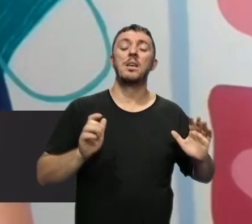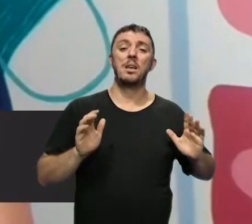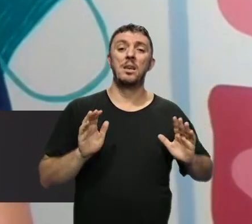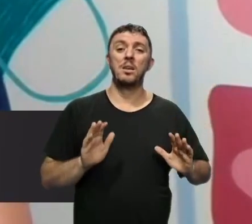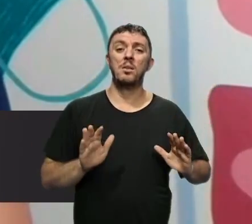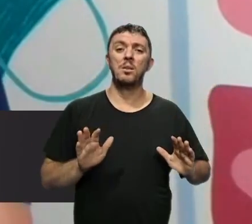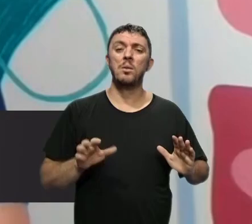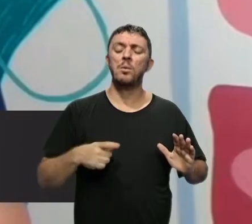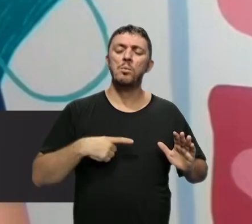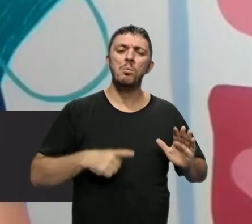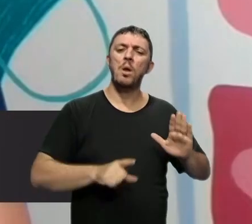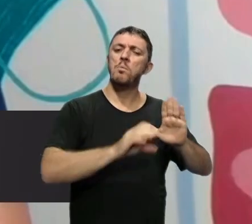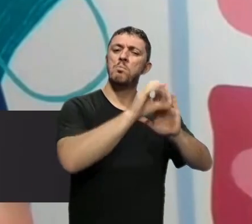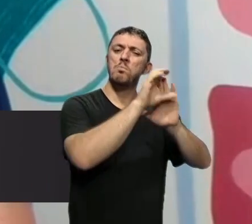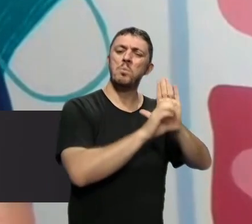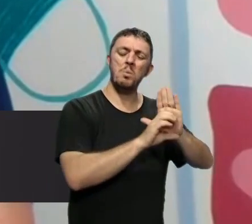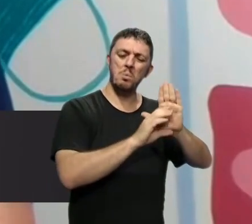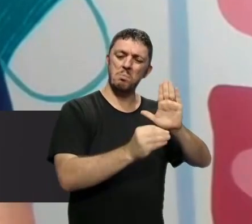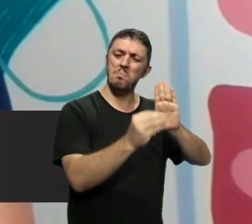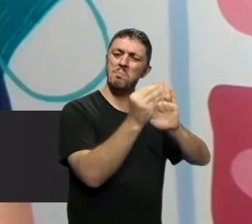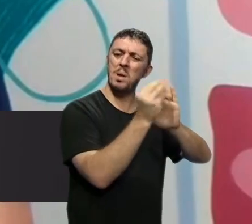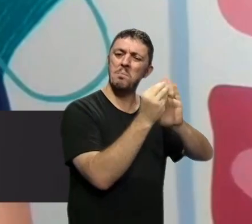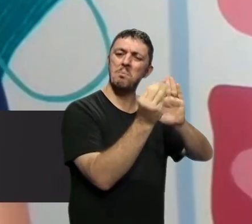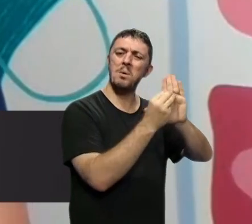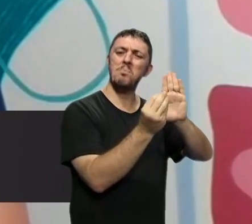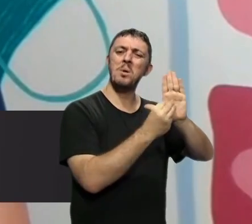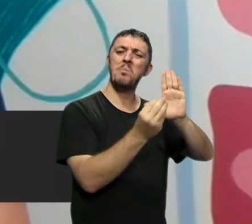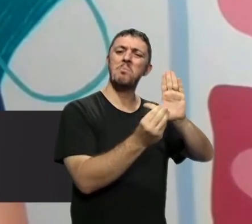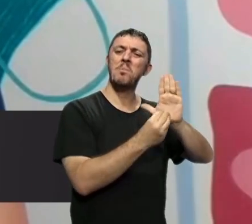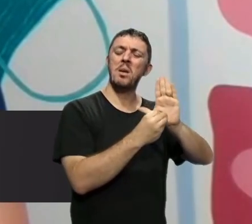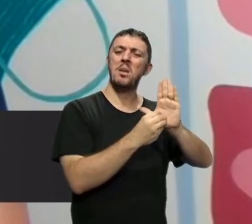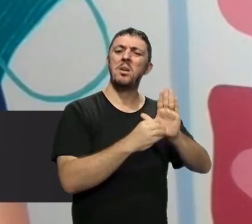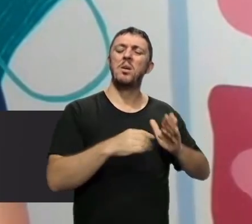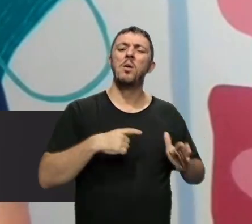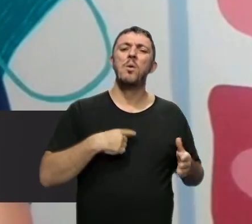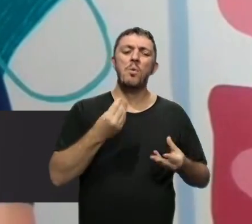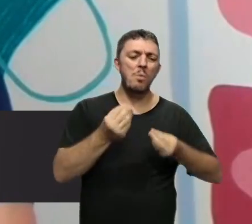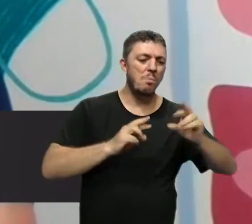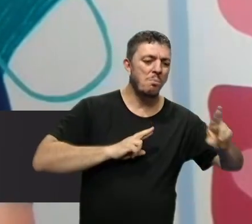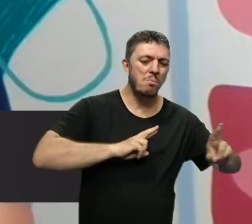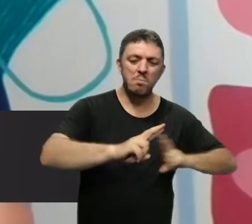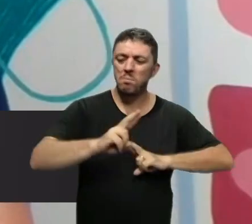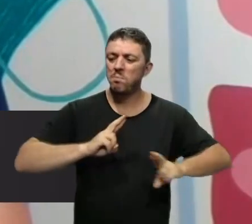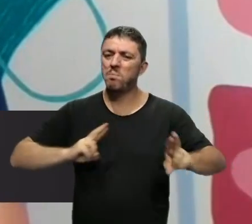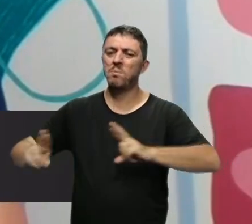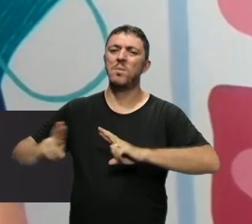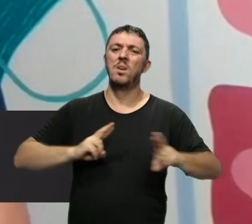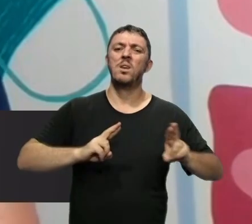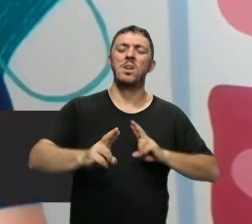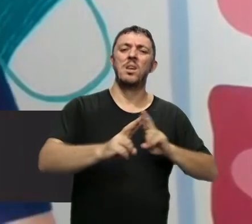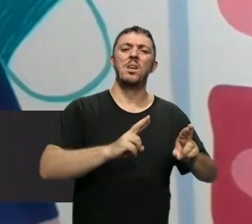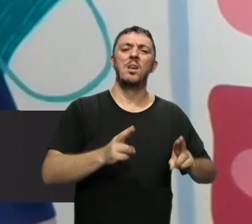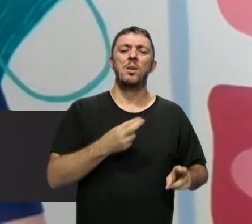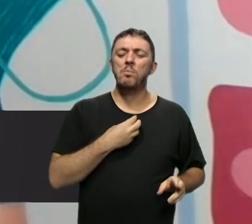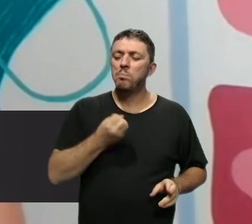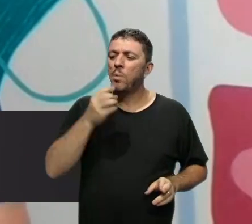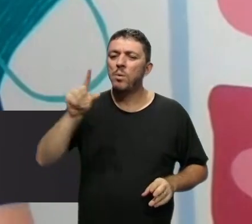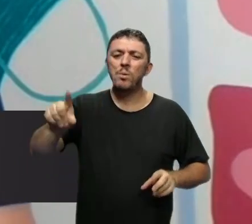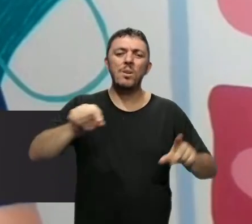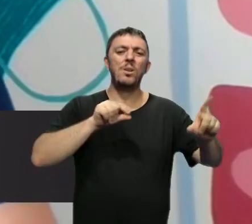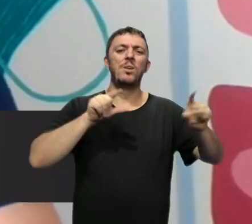todo o currículo, todas as relações, a maneira como a gente se relaciona, a maneira como a gente faz as boas escolhas na